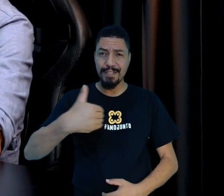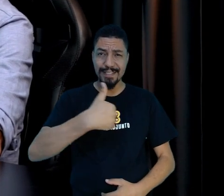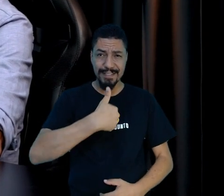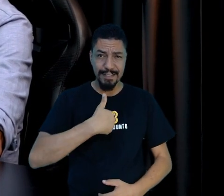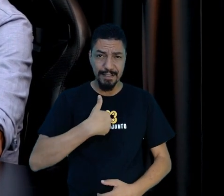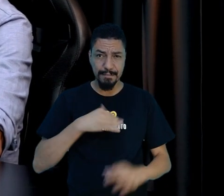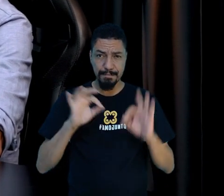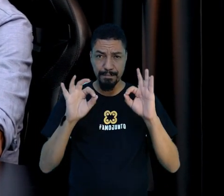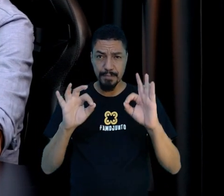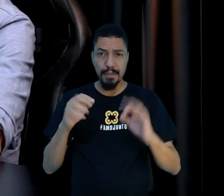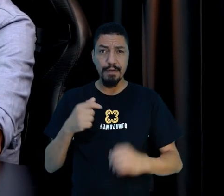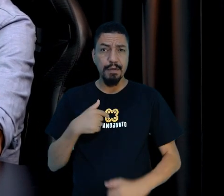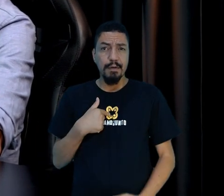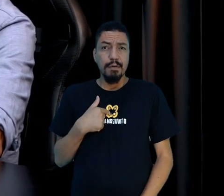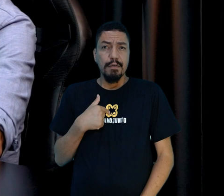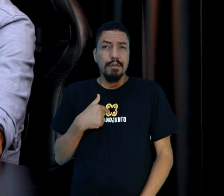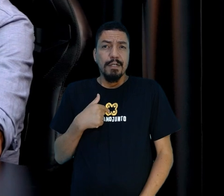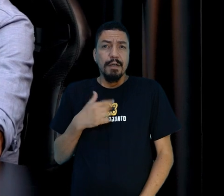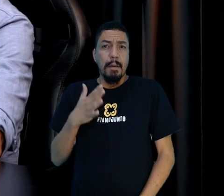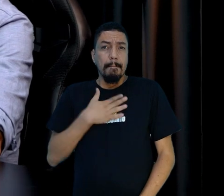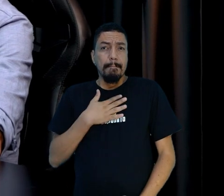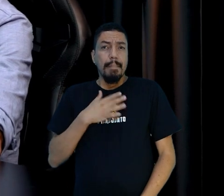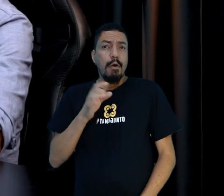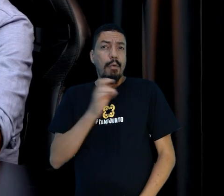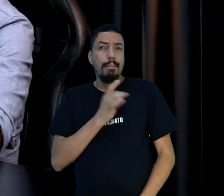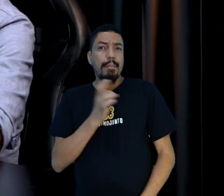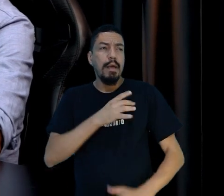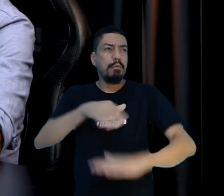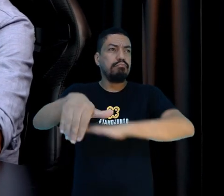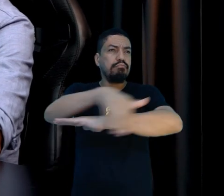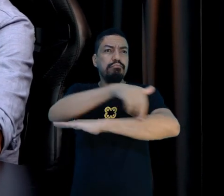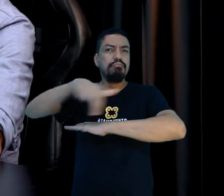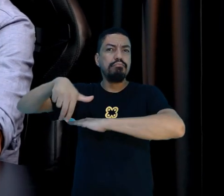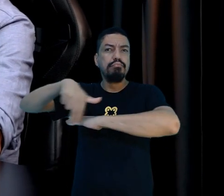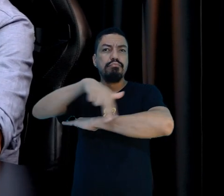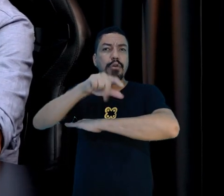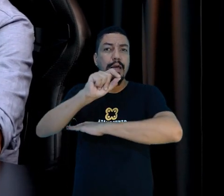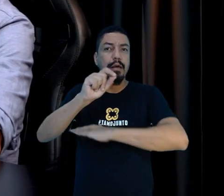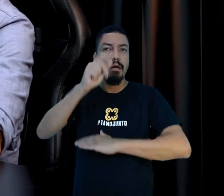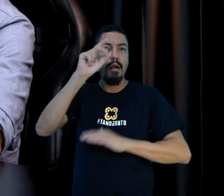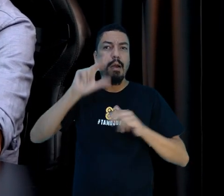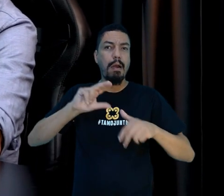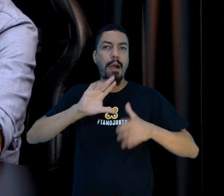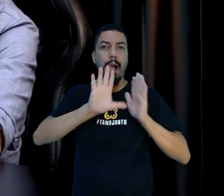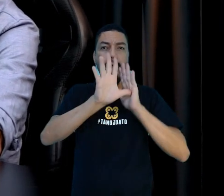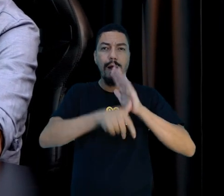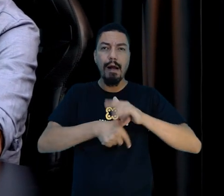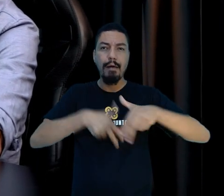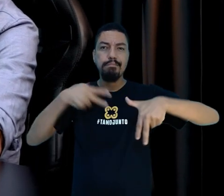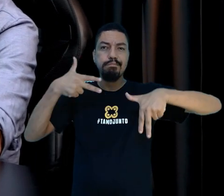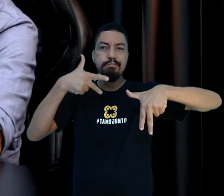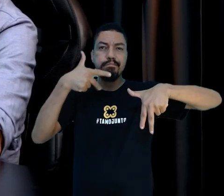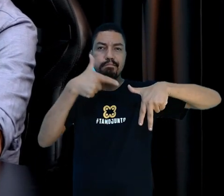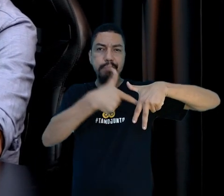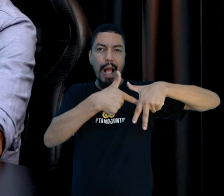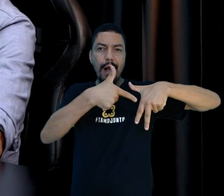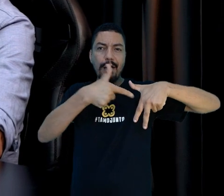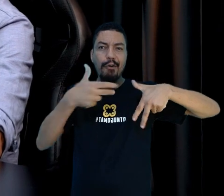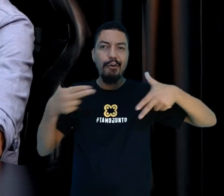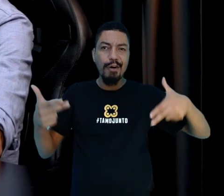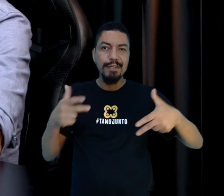cis. Eu não tenho medo, tenho o meu medo de andar na rua é de ser assaltado. Eu não tenho medo de ser estuprado,